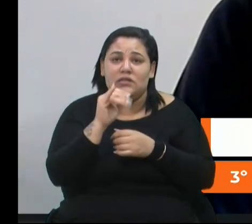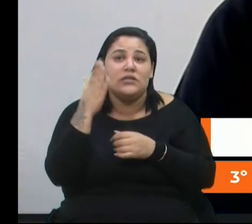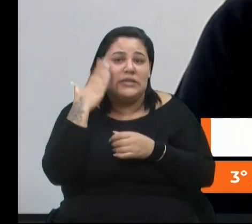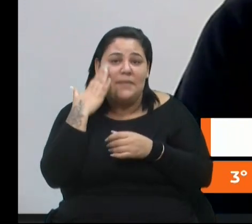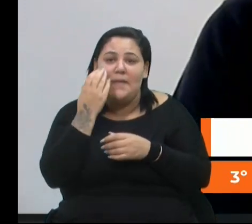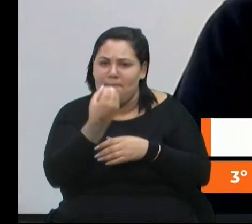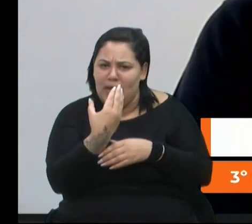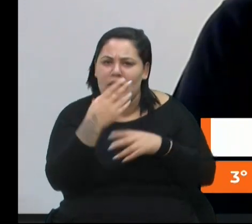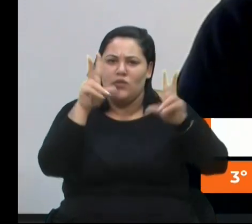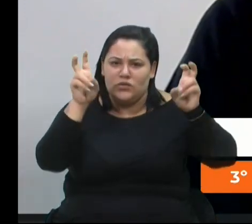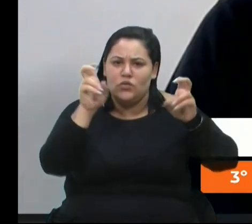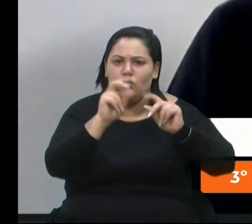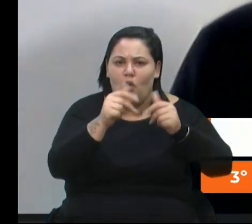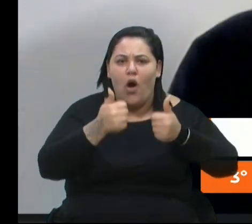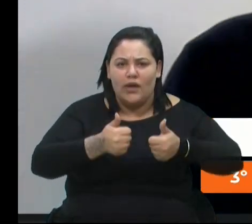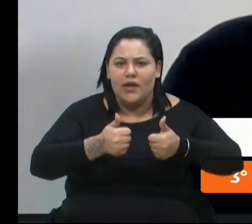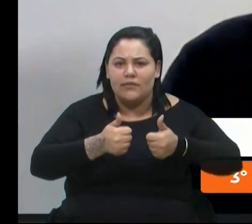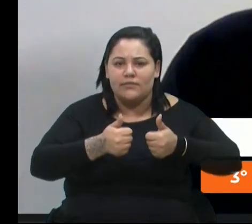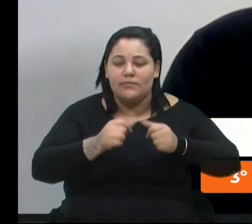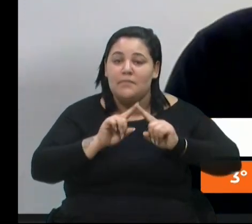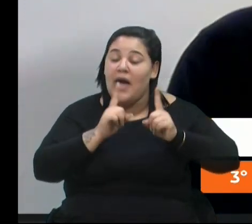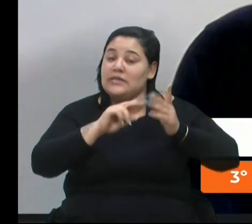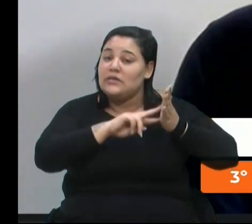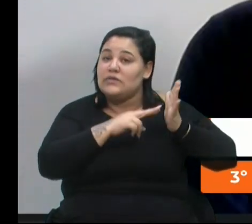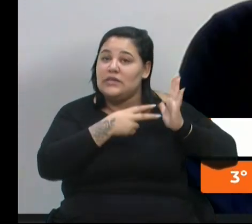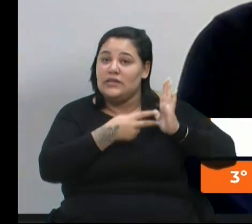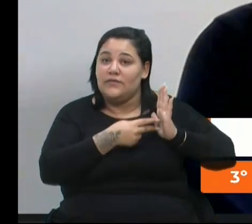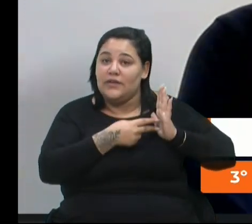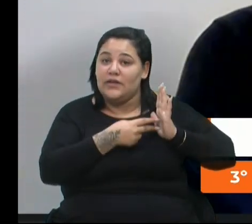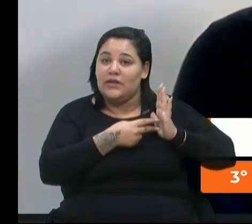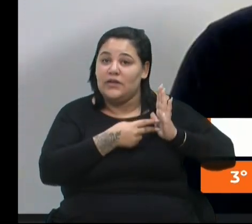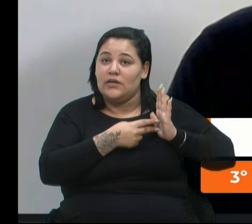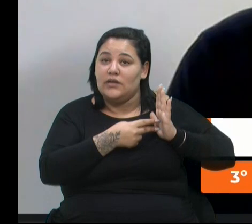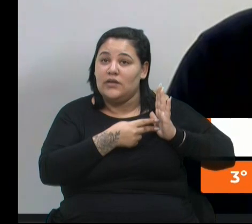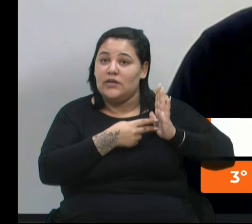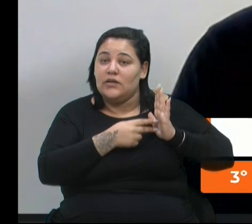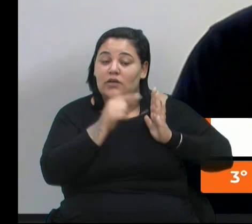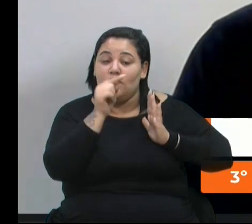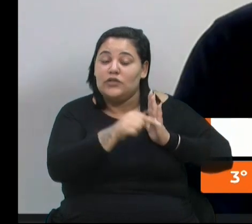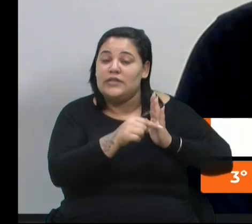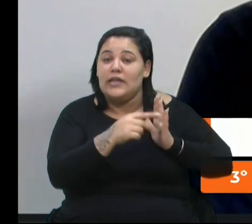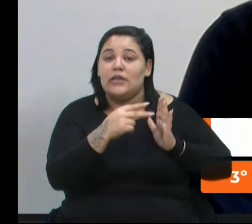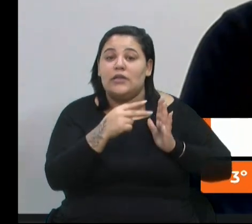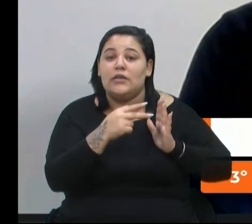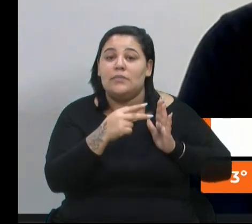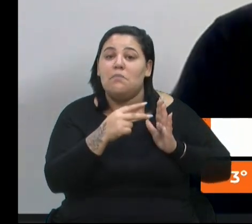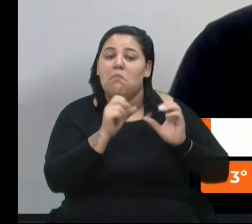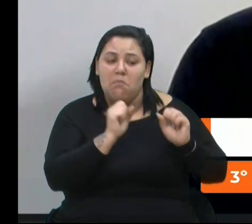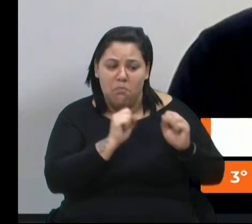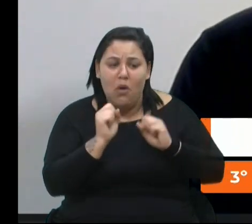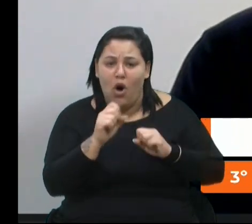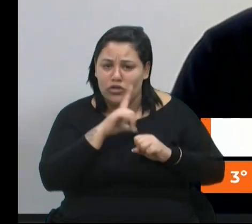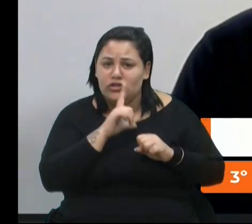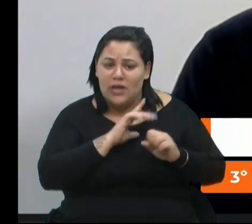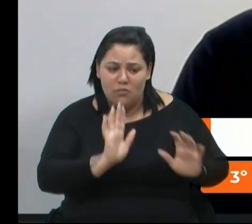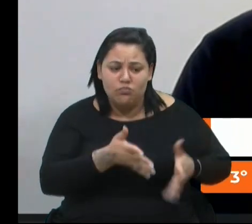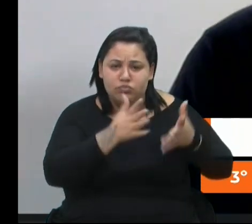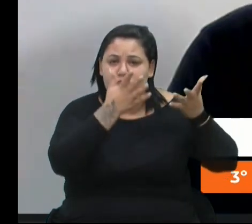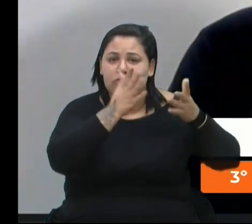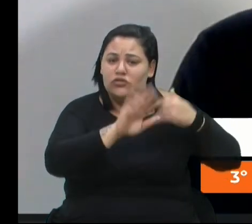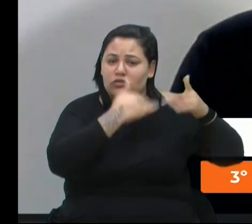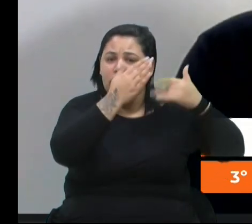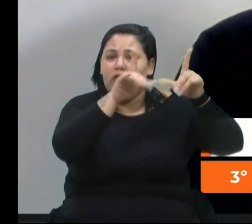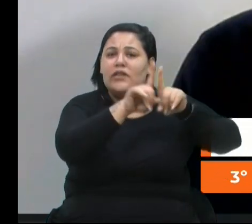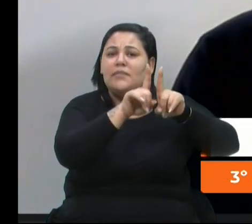coisa, tranquilo. Mas o que não quer dizer que você não possa potencializar, que você não possa estimular e que você não possa